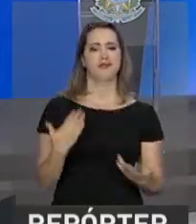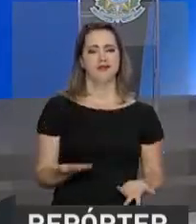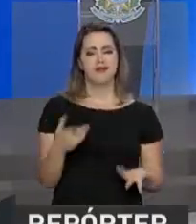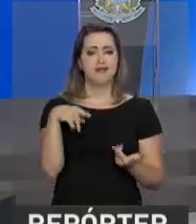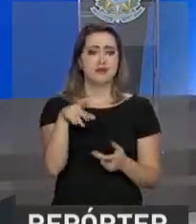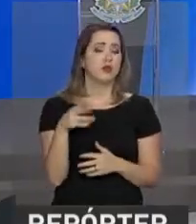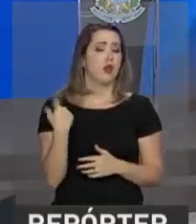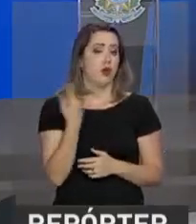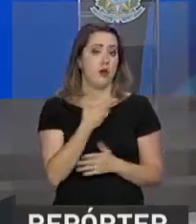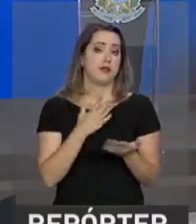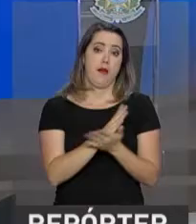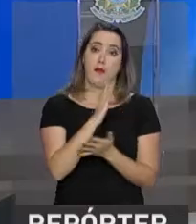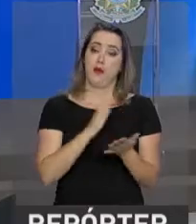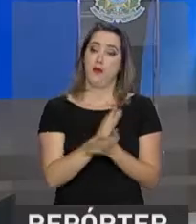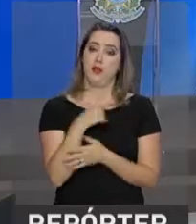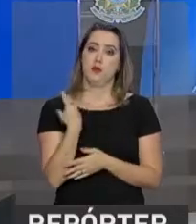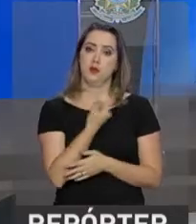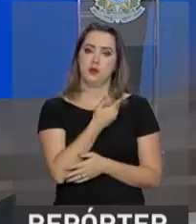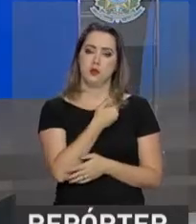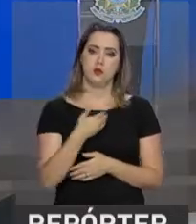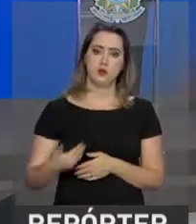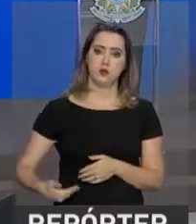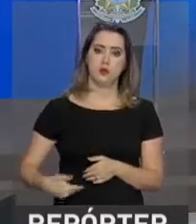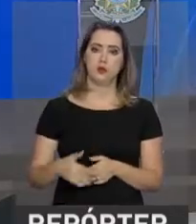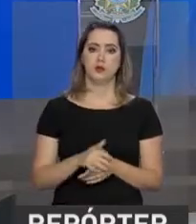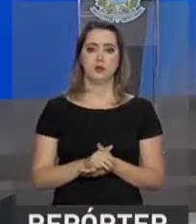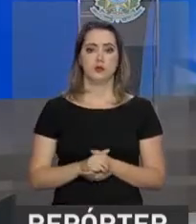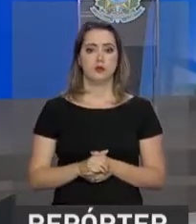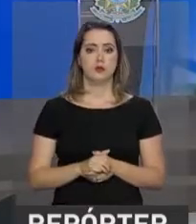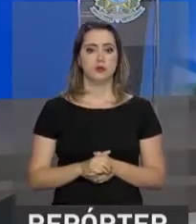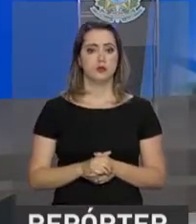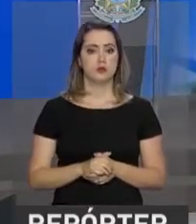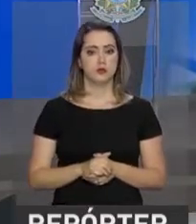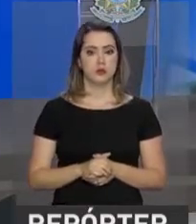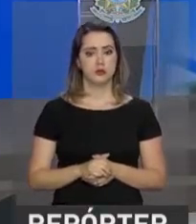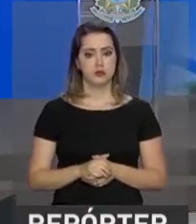conseguimos aprová-la no nosso governo.